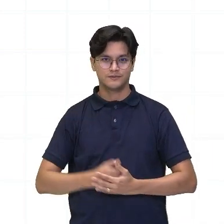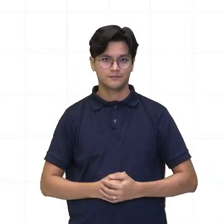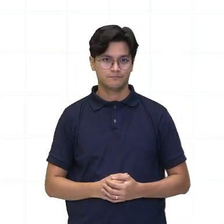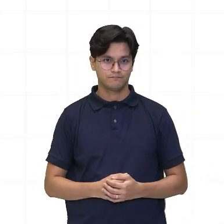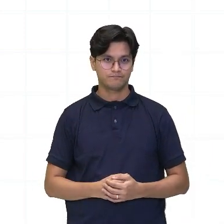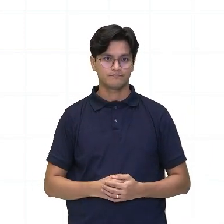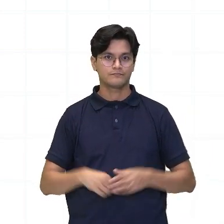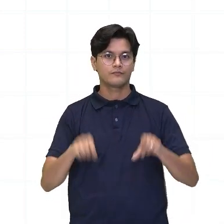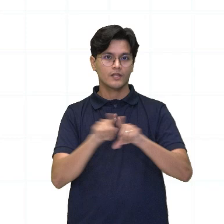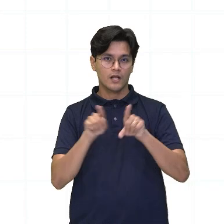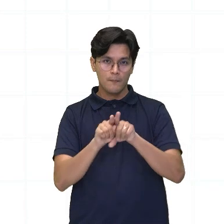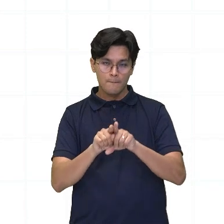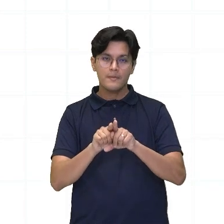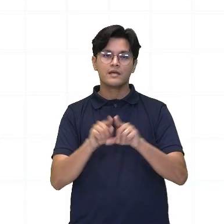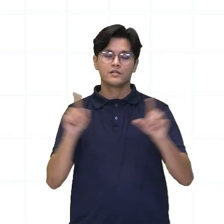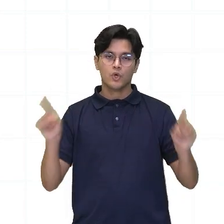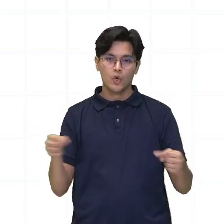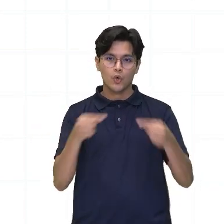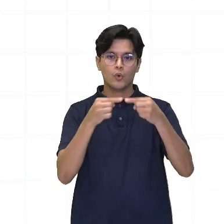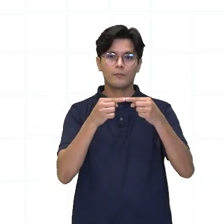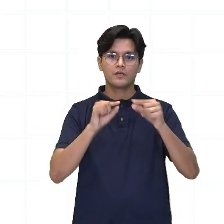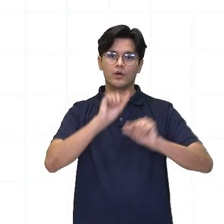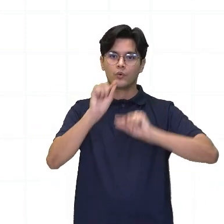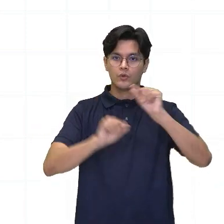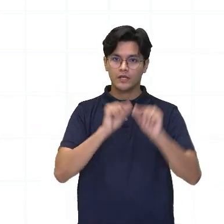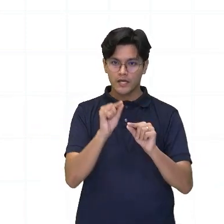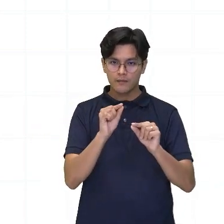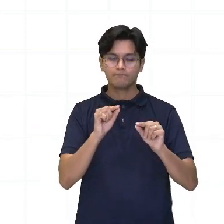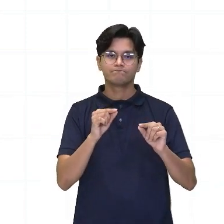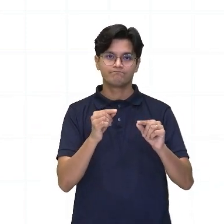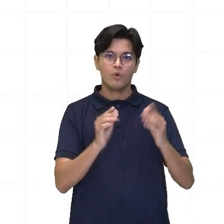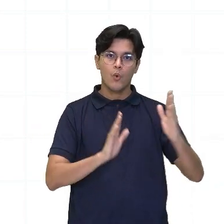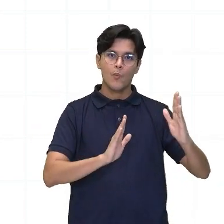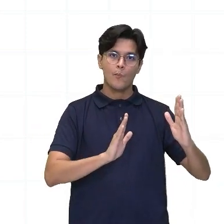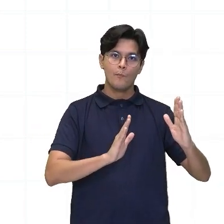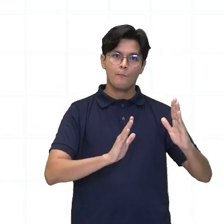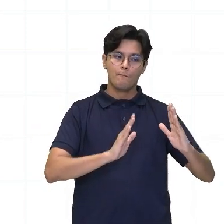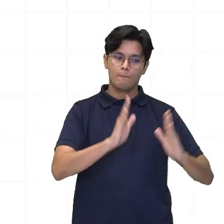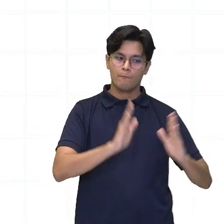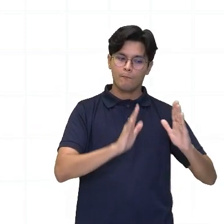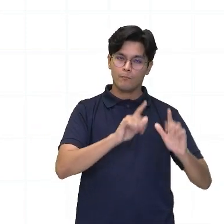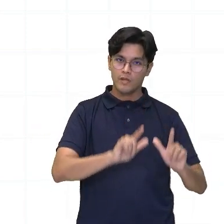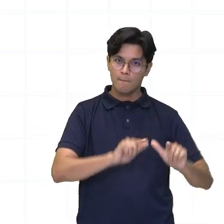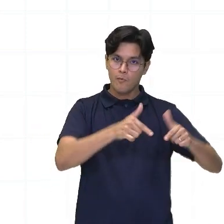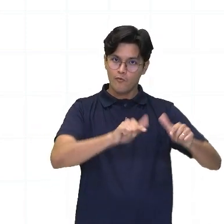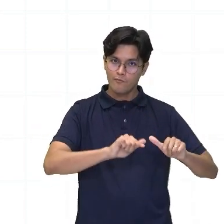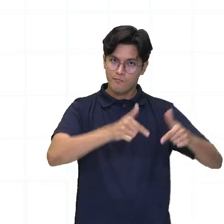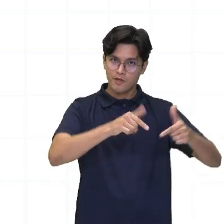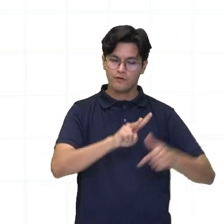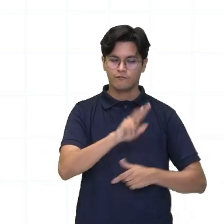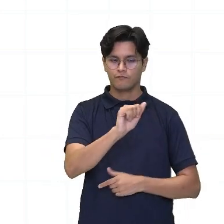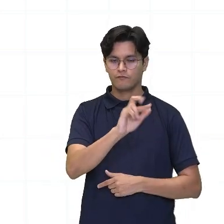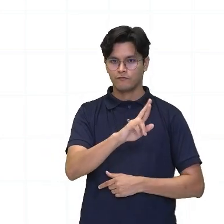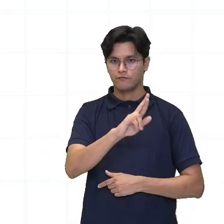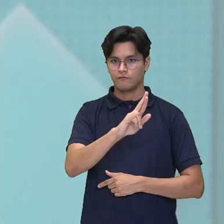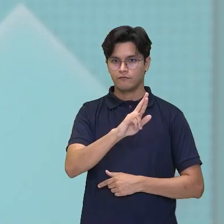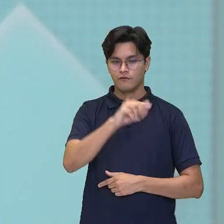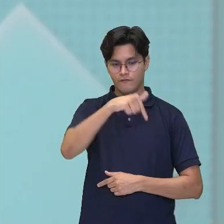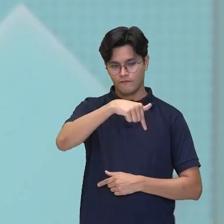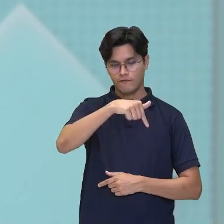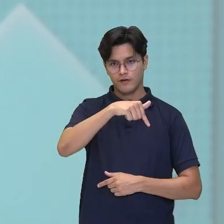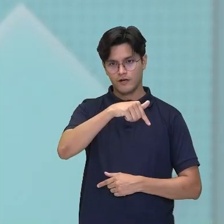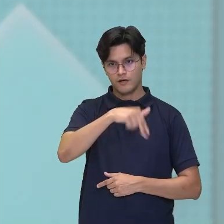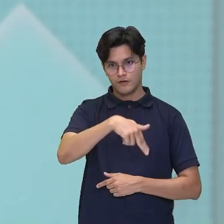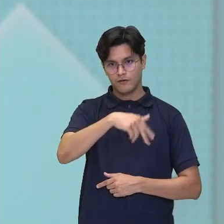está relacionada com movimentos vanguardistas. Então, ao longo do tempo, nós